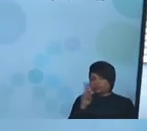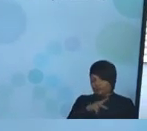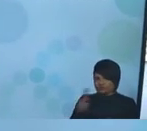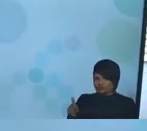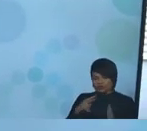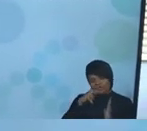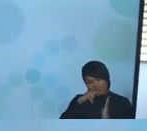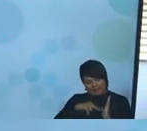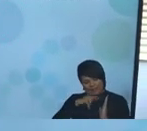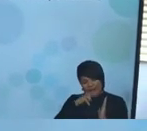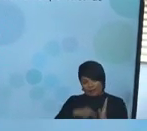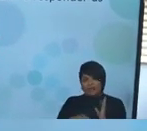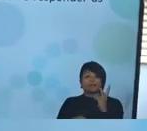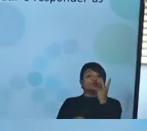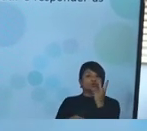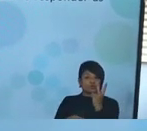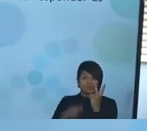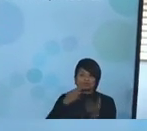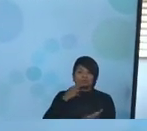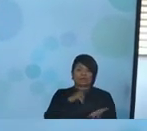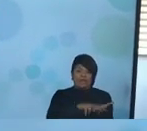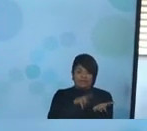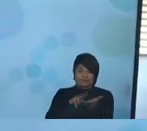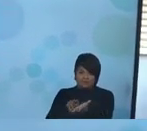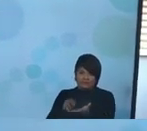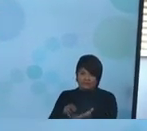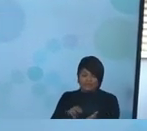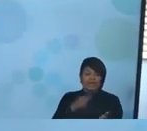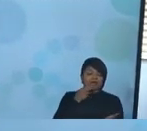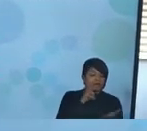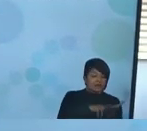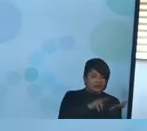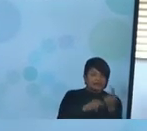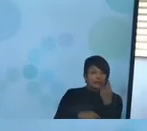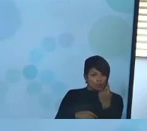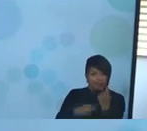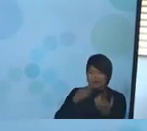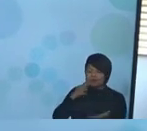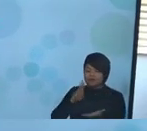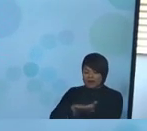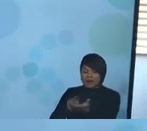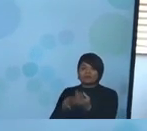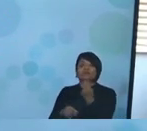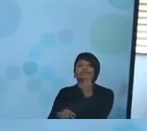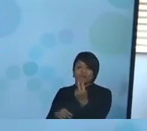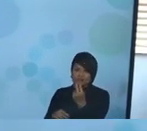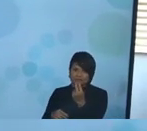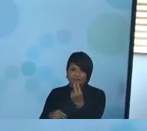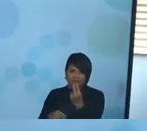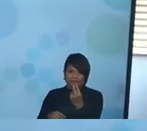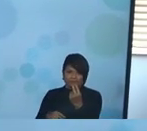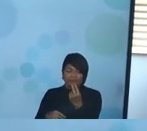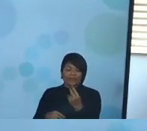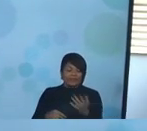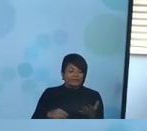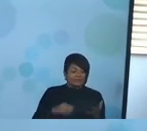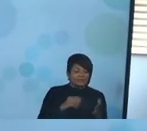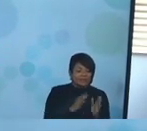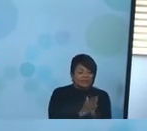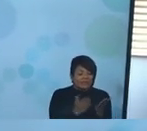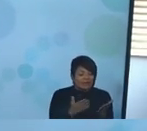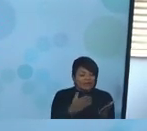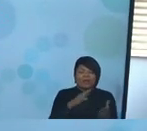as duas cartas do leitor, carta 1 e carta 2, retiradas de edições